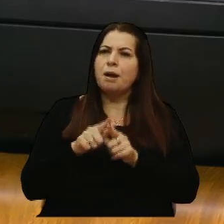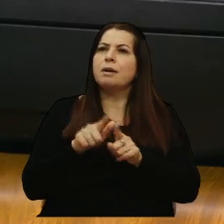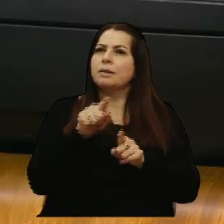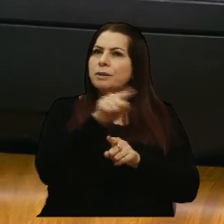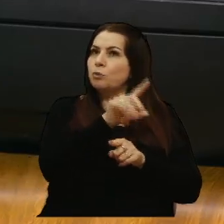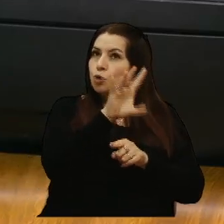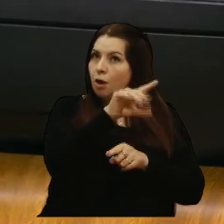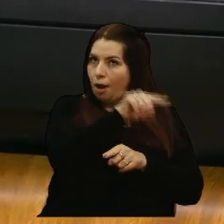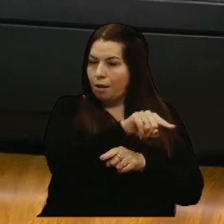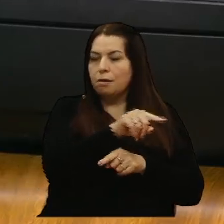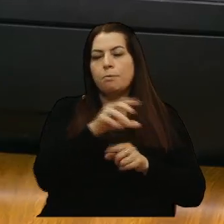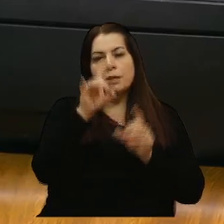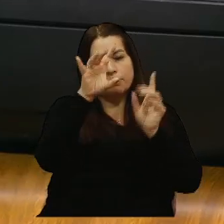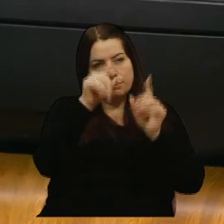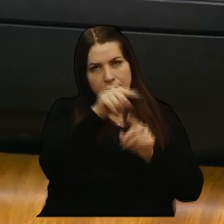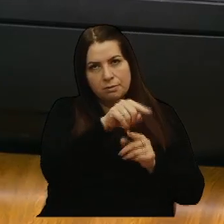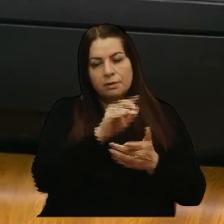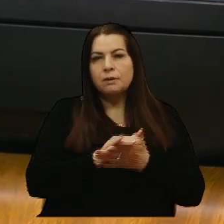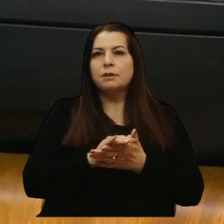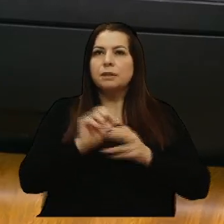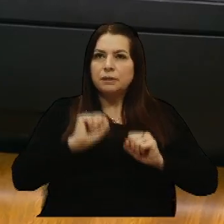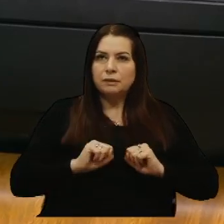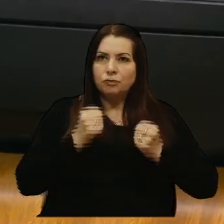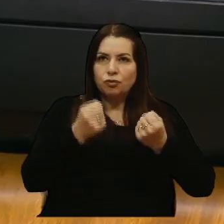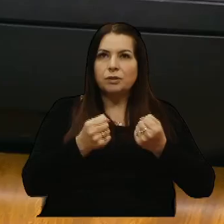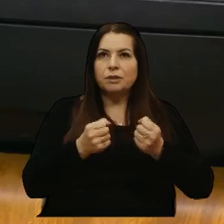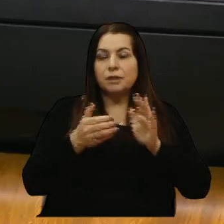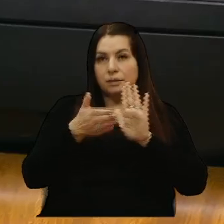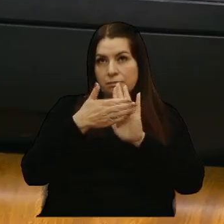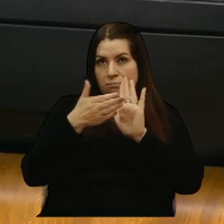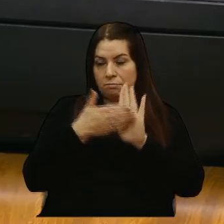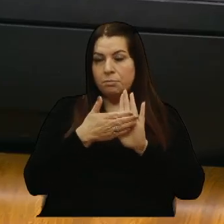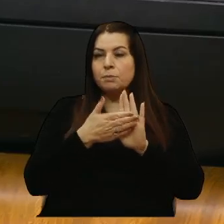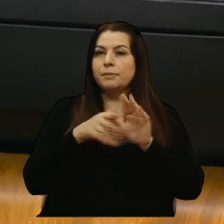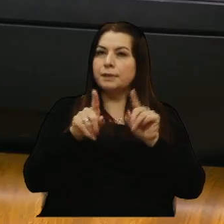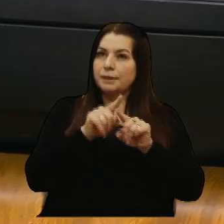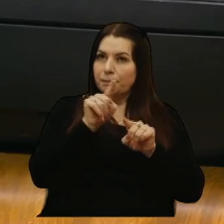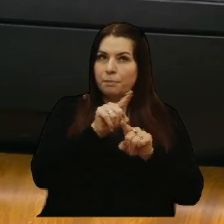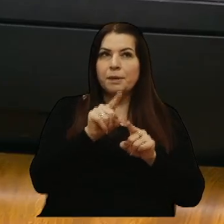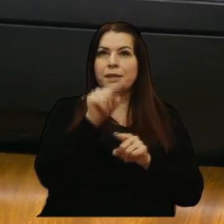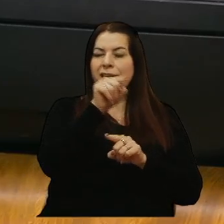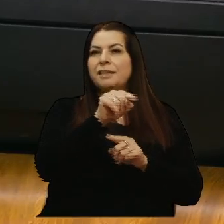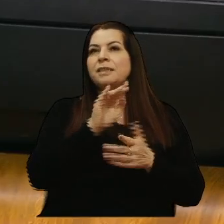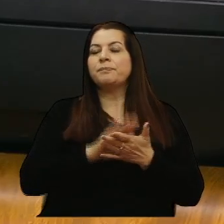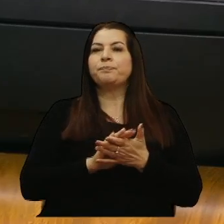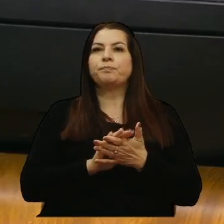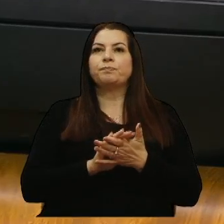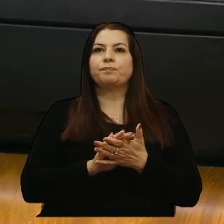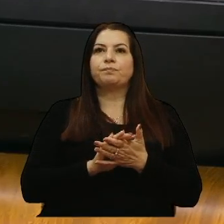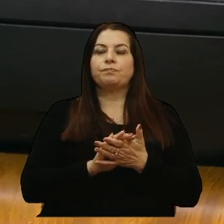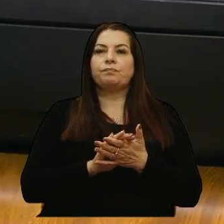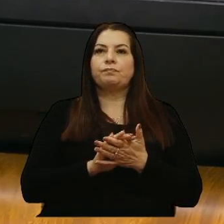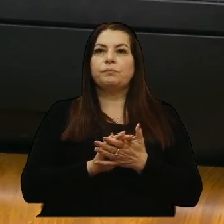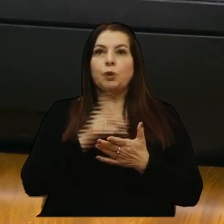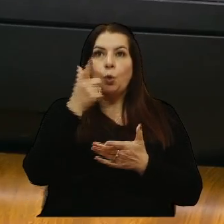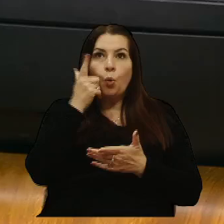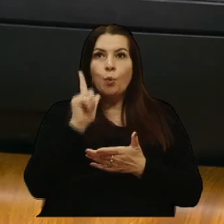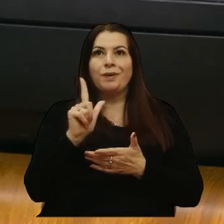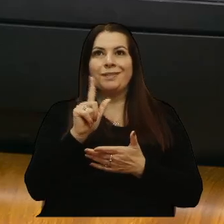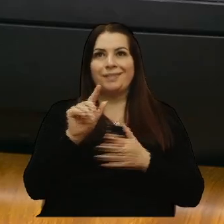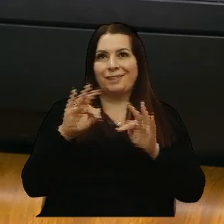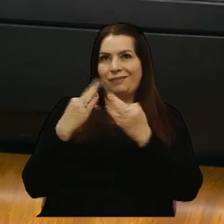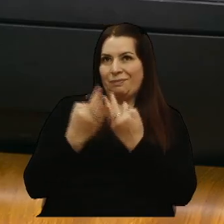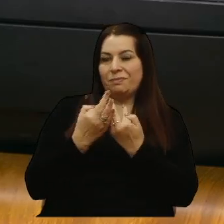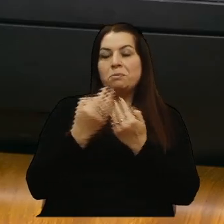só lá, mas especialmente lá, se dedicando a essas pautas. E mais do que isso, essa conquista do senhor das